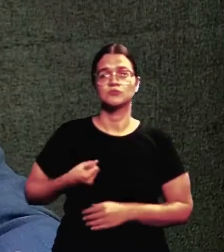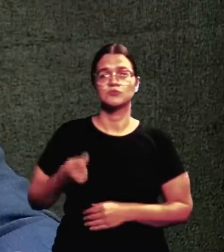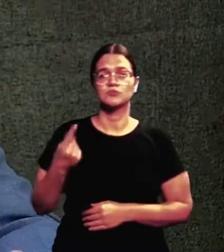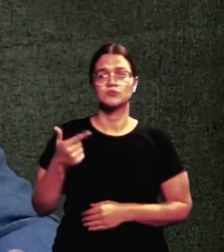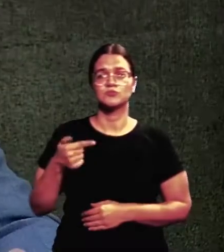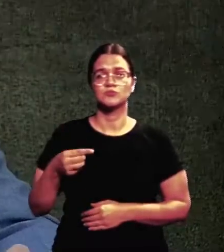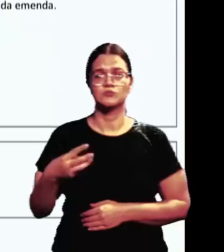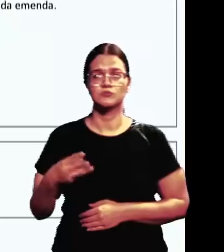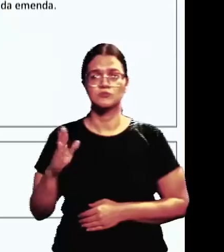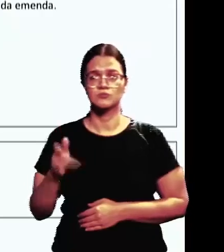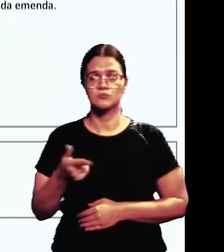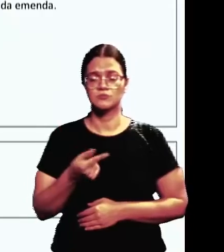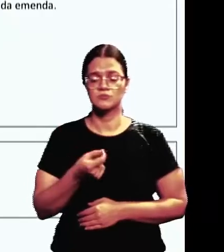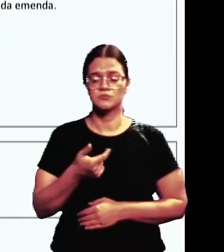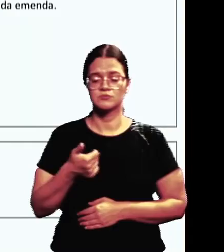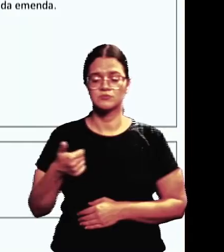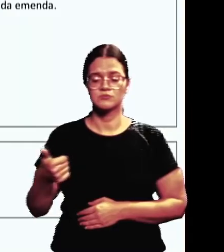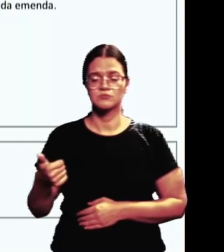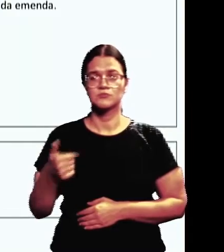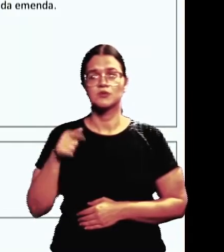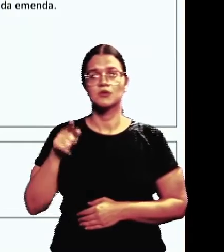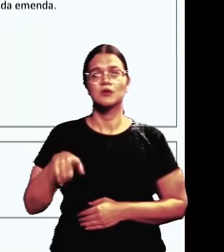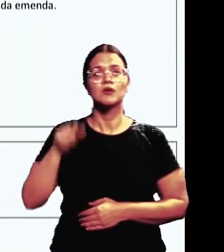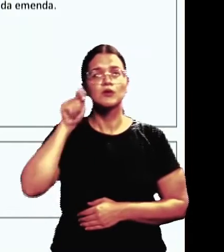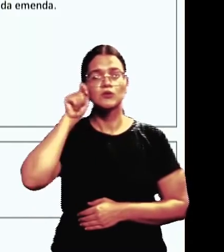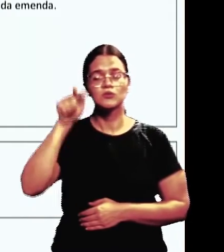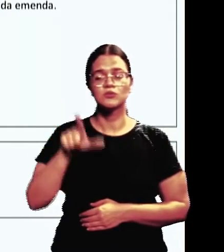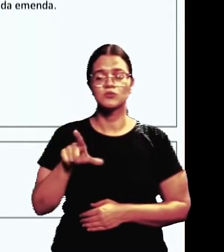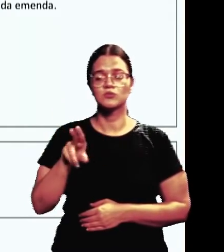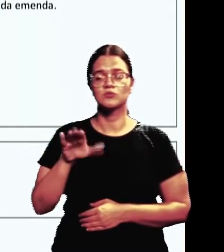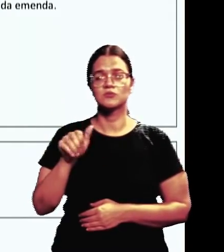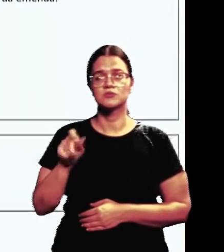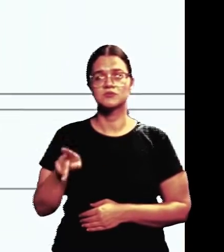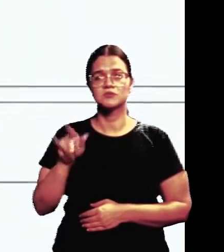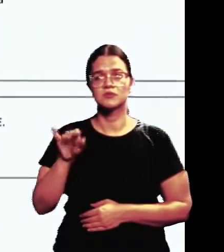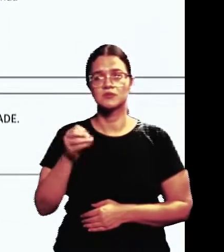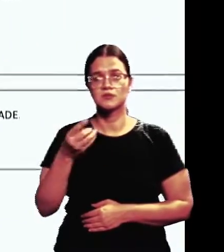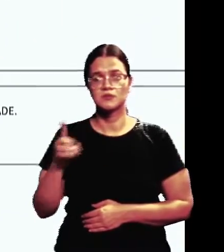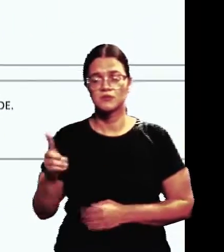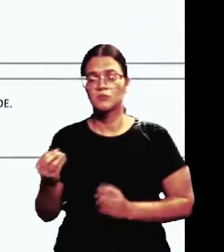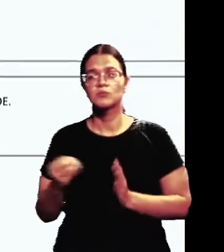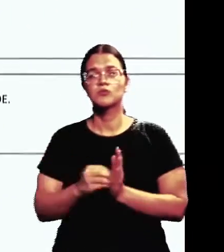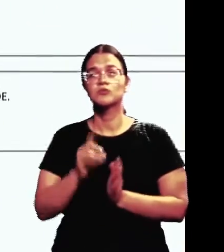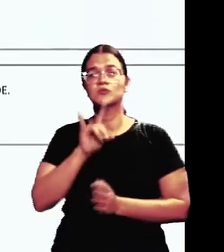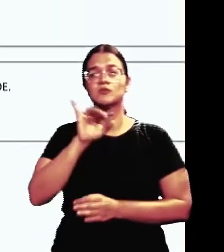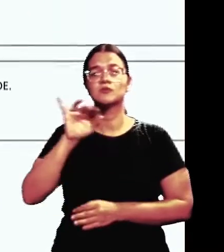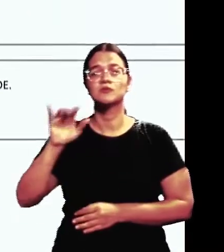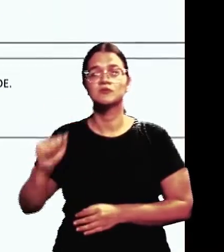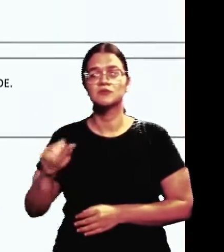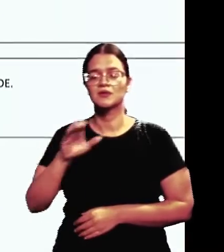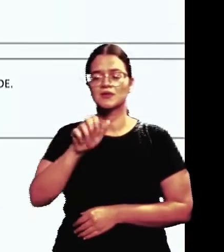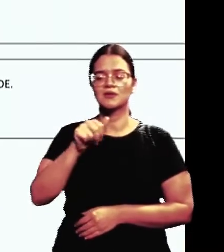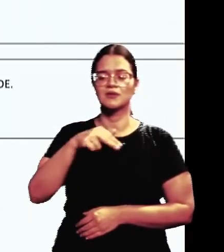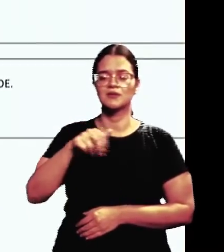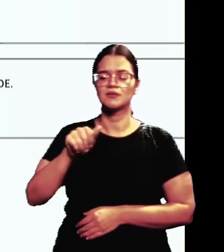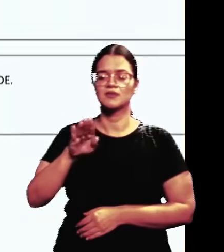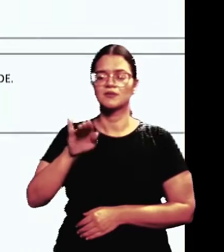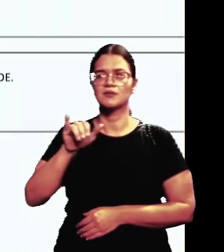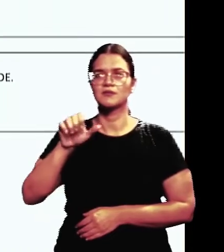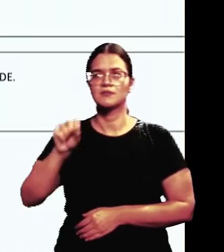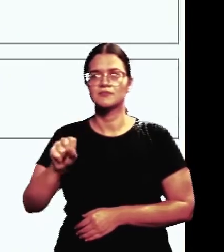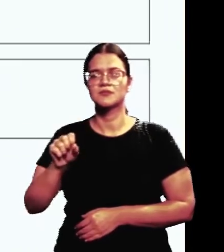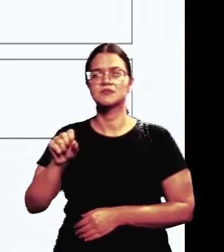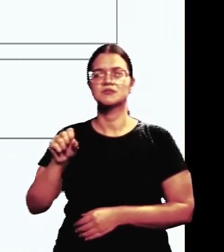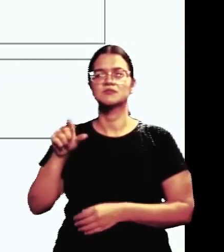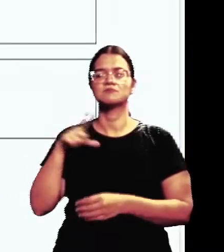número 173/21, de autoria do vereador Lucas Quitão, institui o dia da cannabis terapêutica no